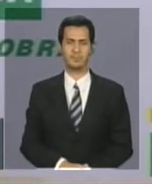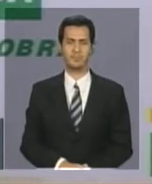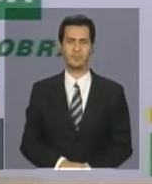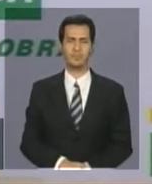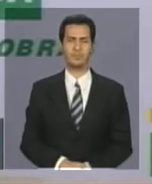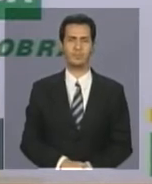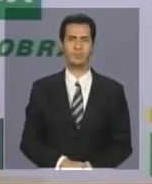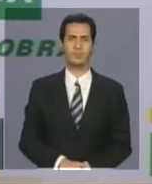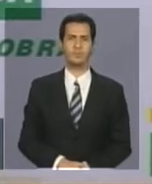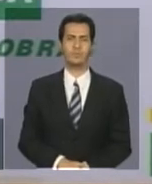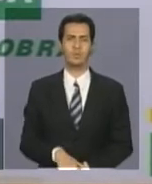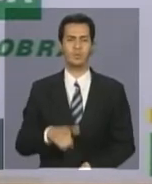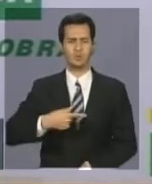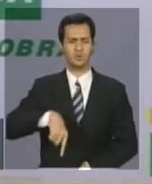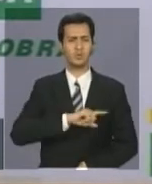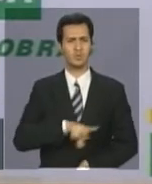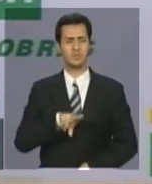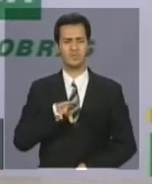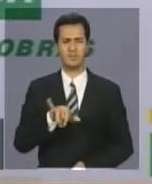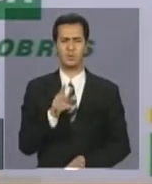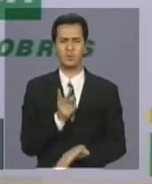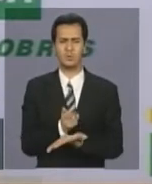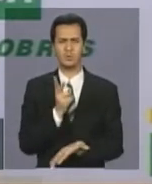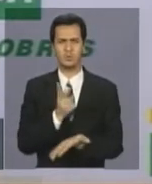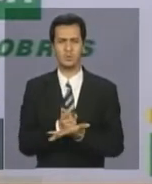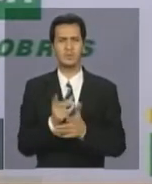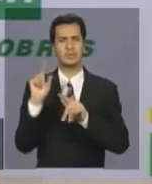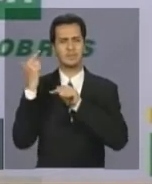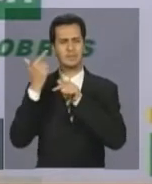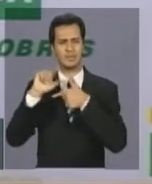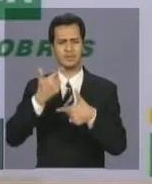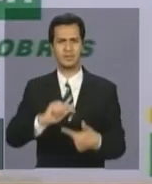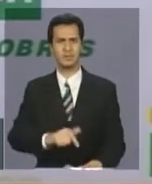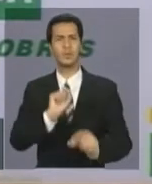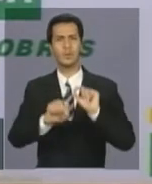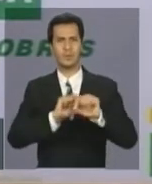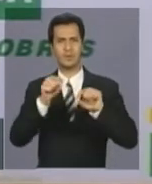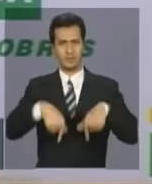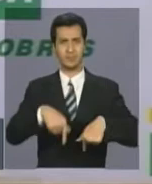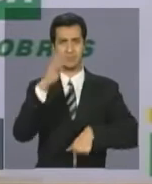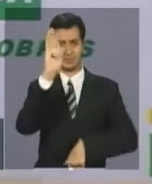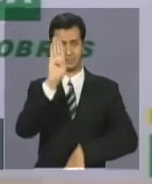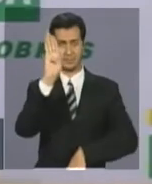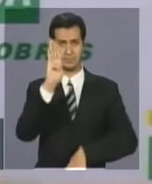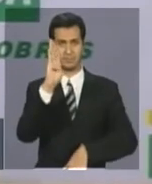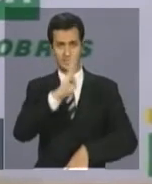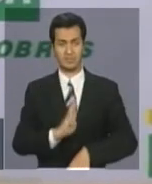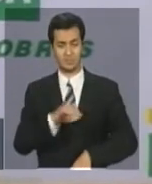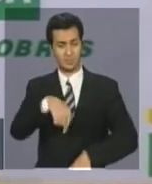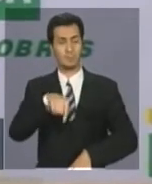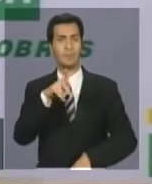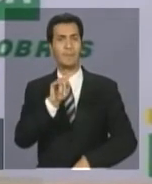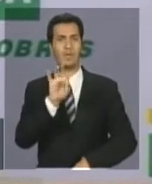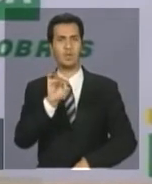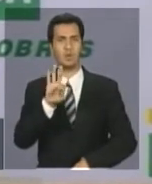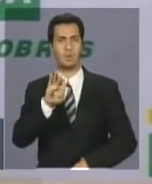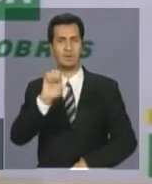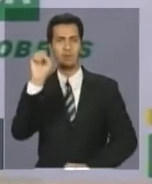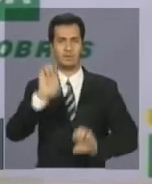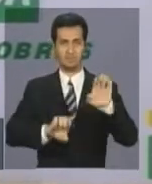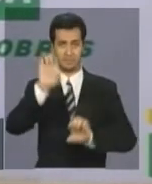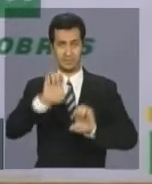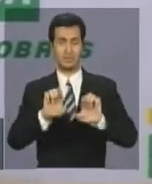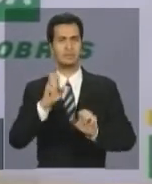é manter a tradição de uma empresa que investe pesado em tecnologia, que busca